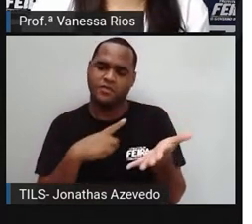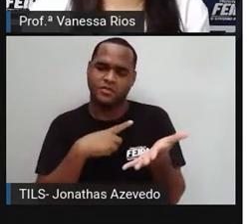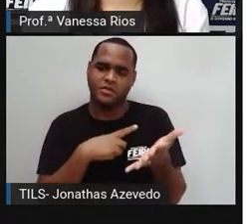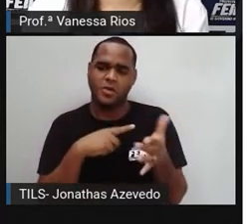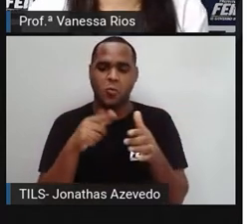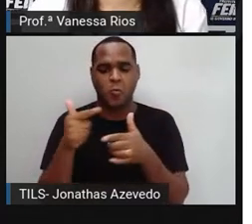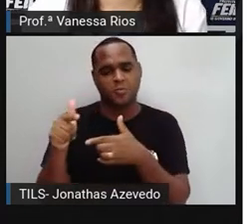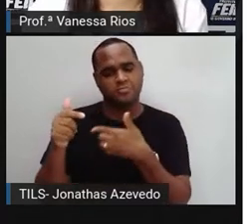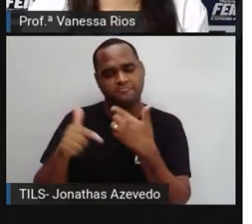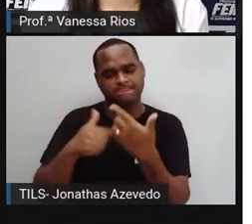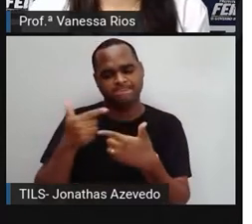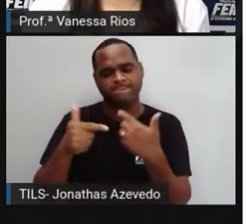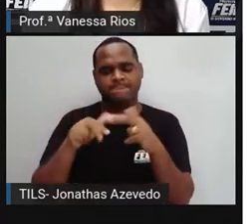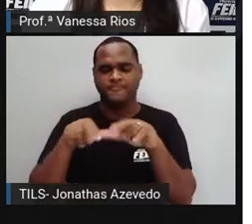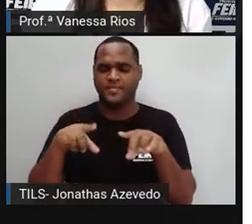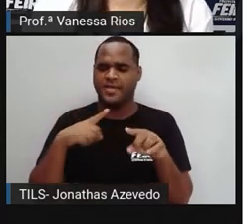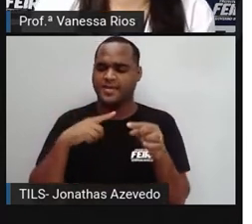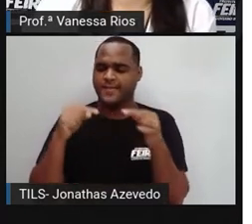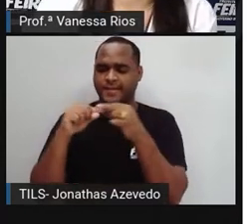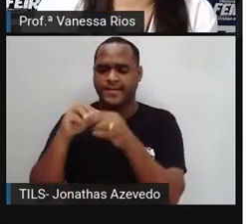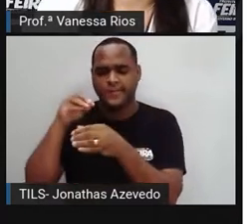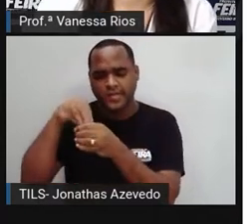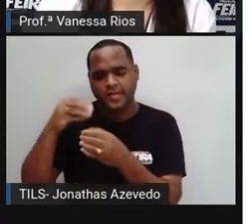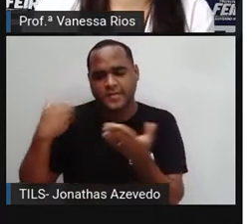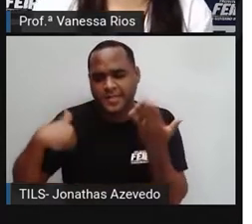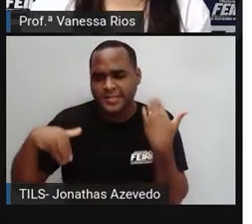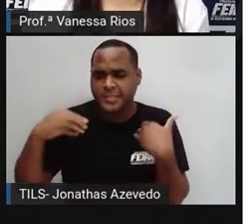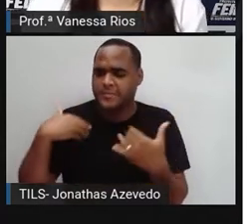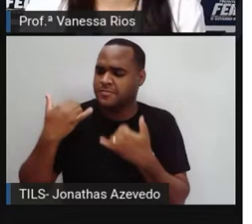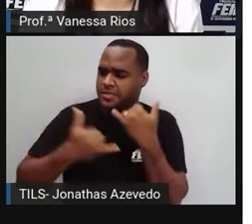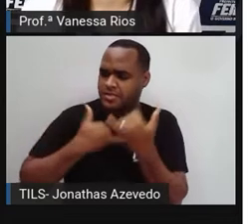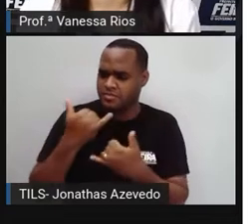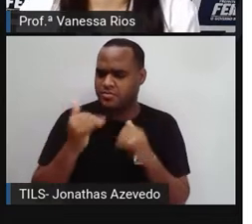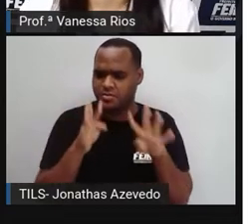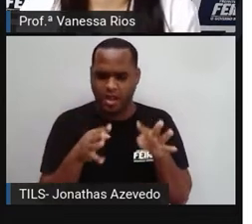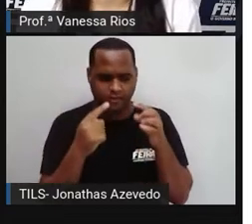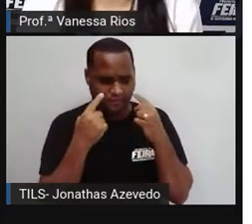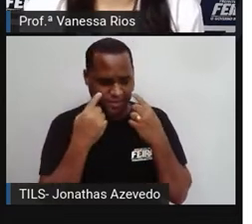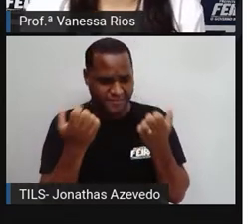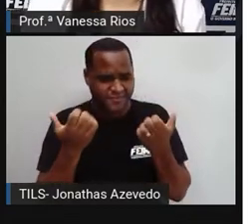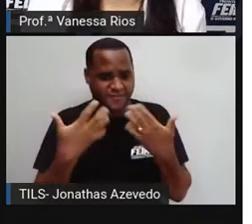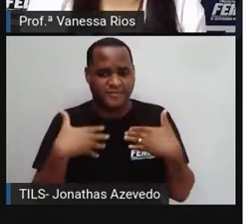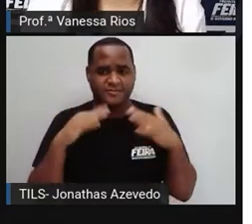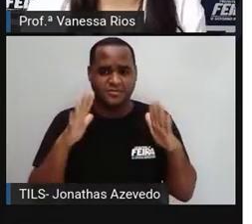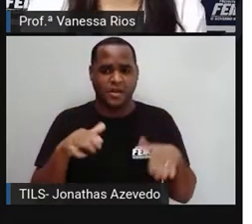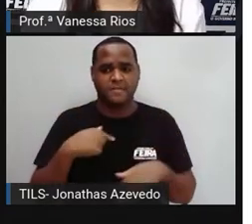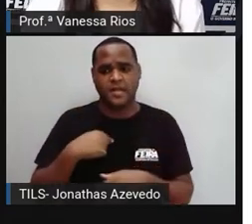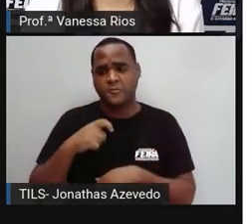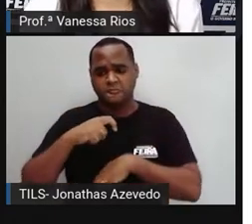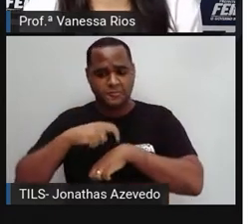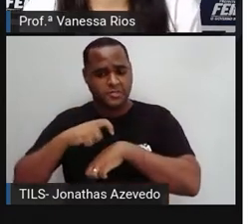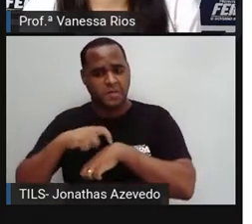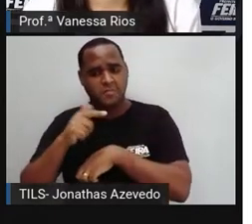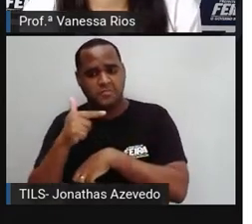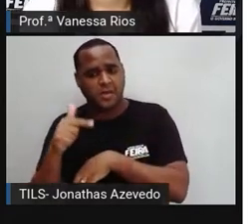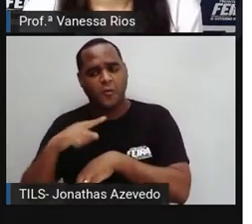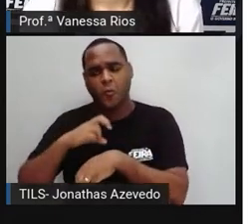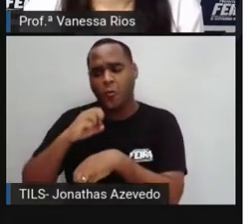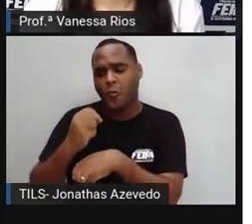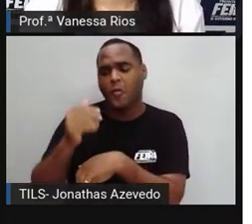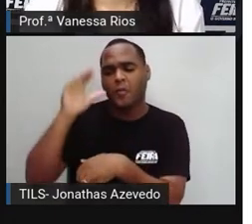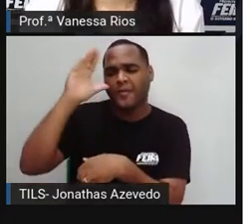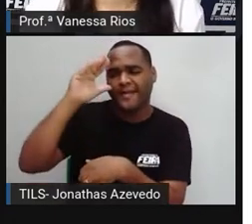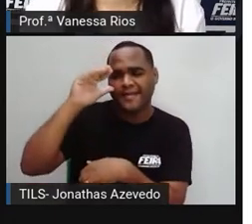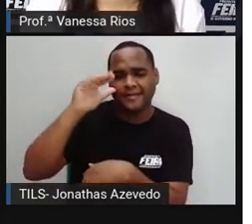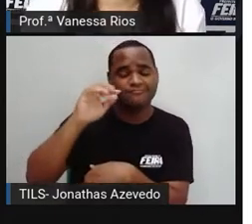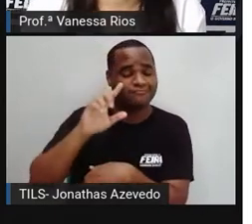algumas atividades que você até já ouviu falar, mas que nunca foi, nunca teve tempo ou curiosidade,